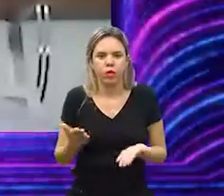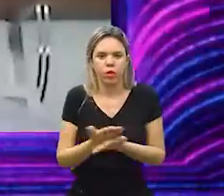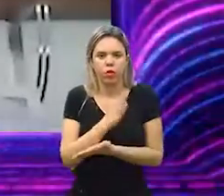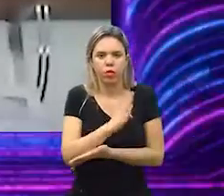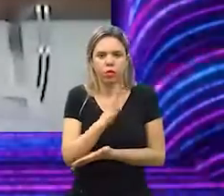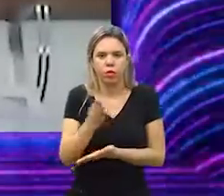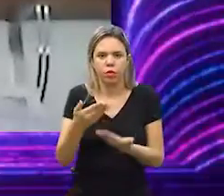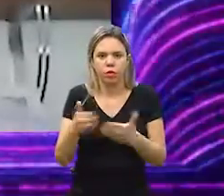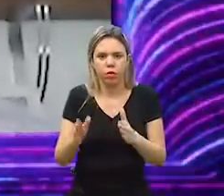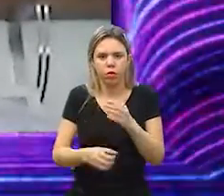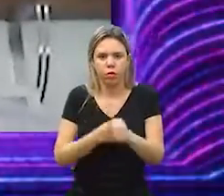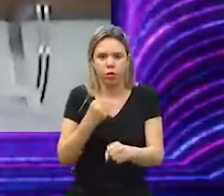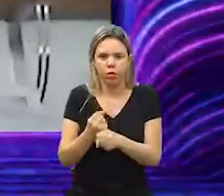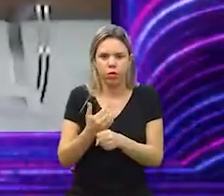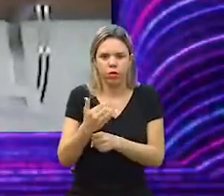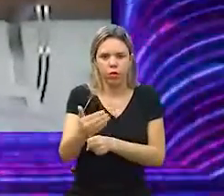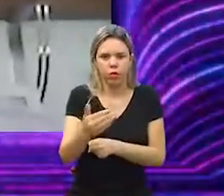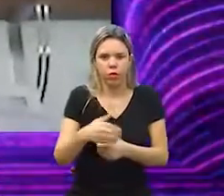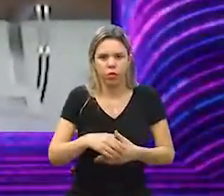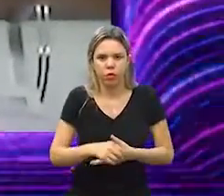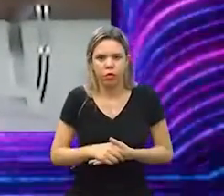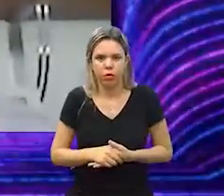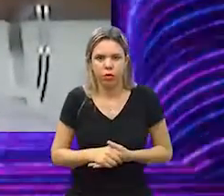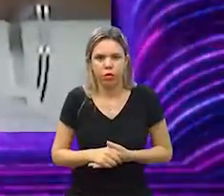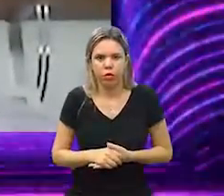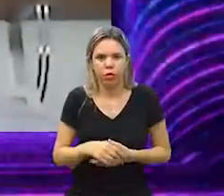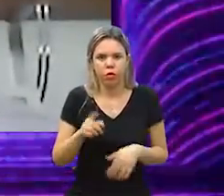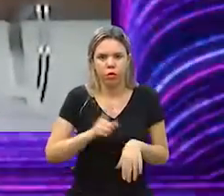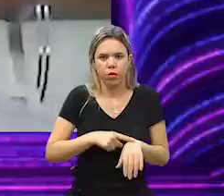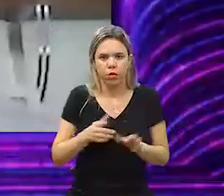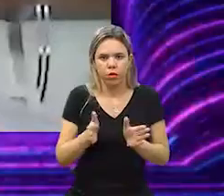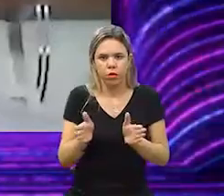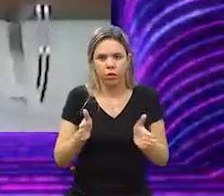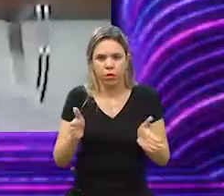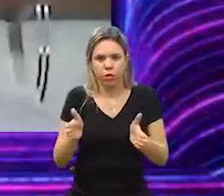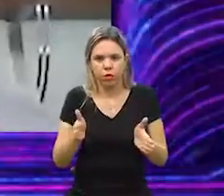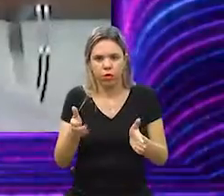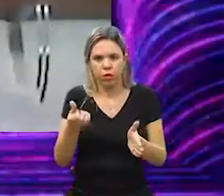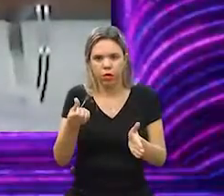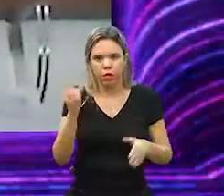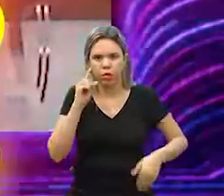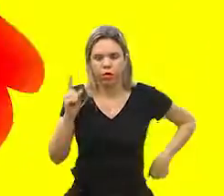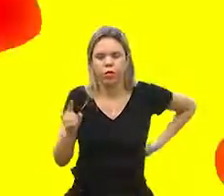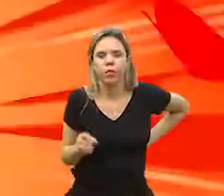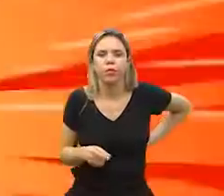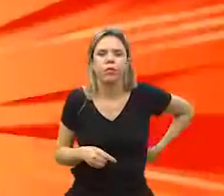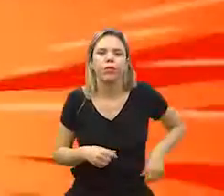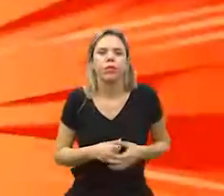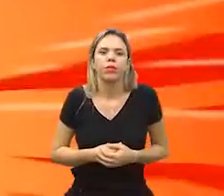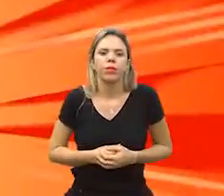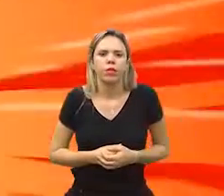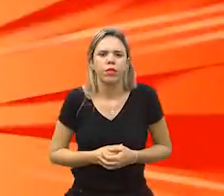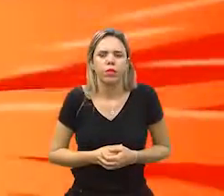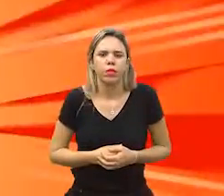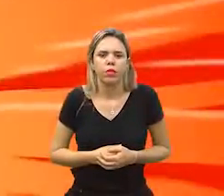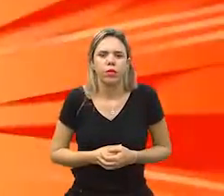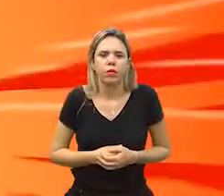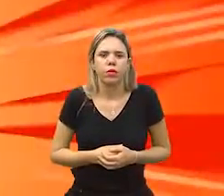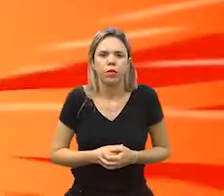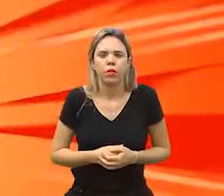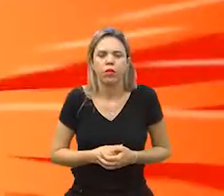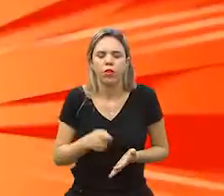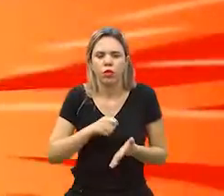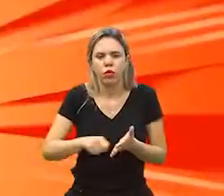editora para ser lançado no ano que vem. E, nesse meio tempo, em 6 dias, né, eu